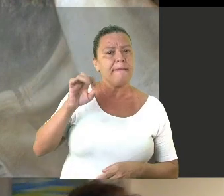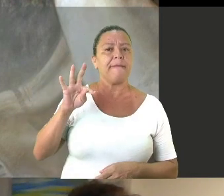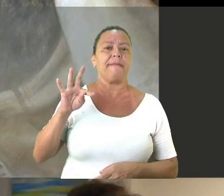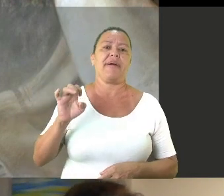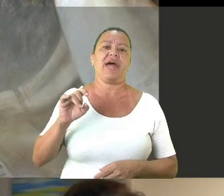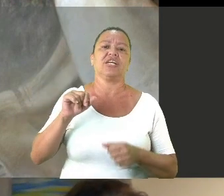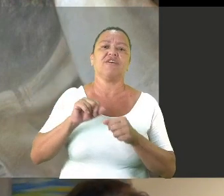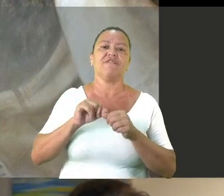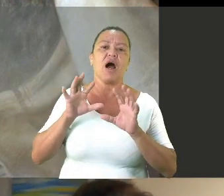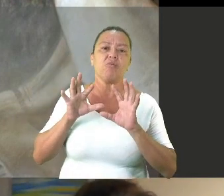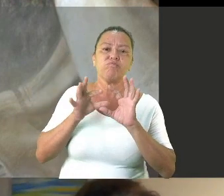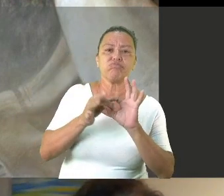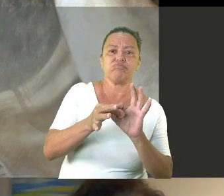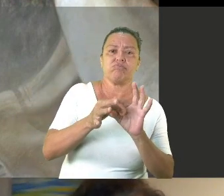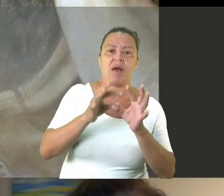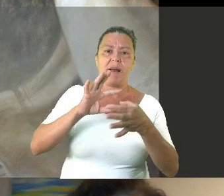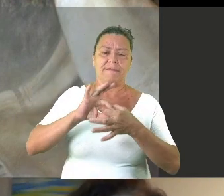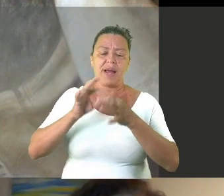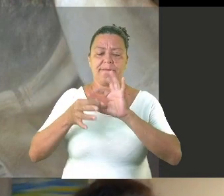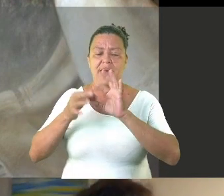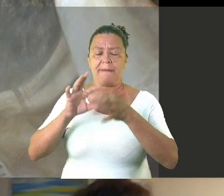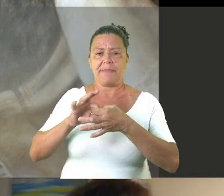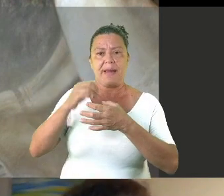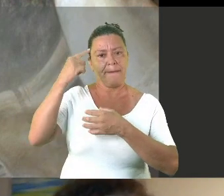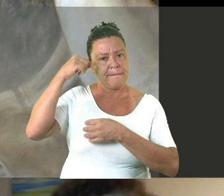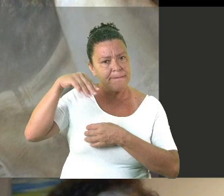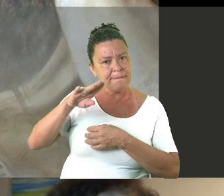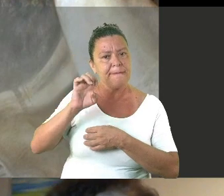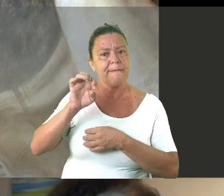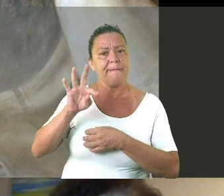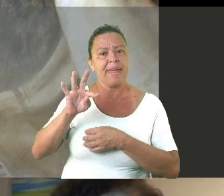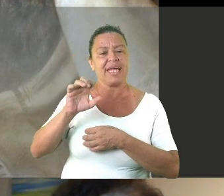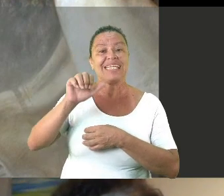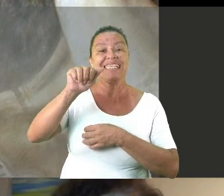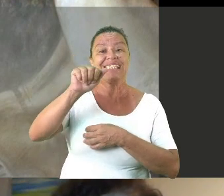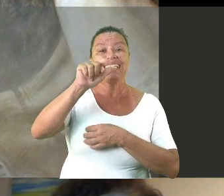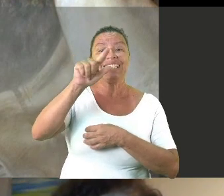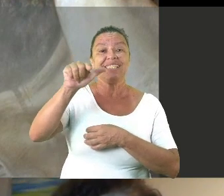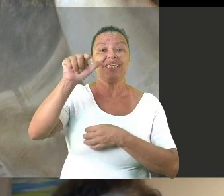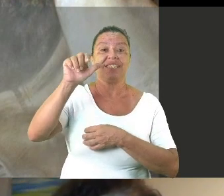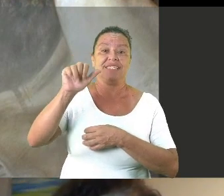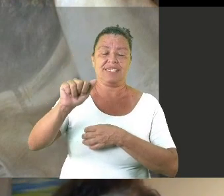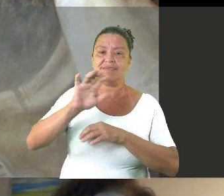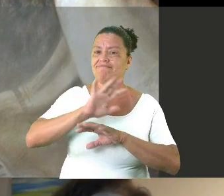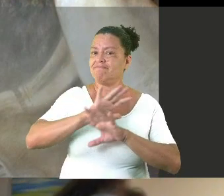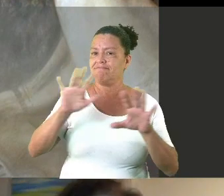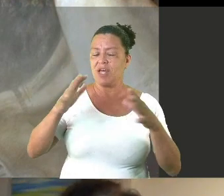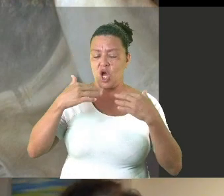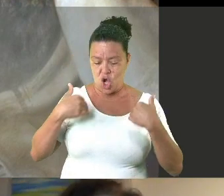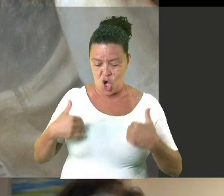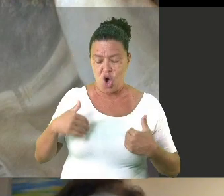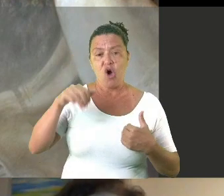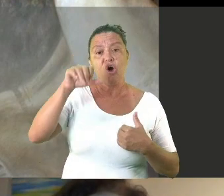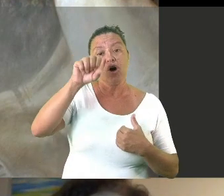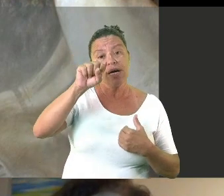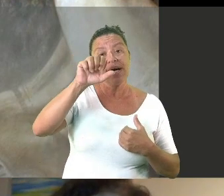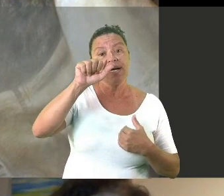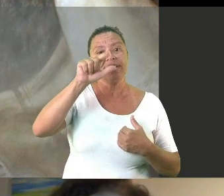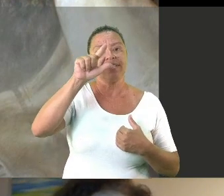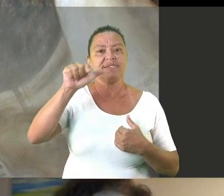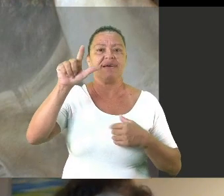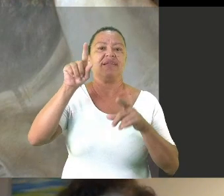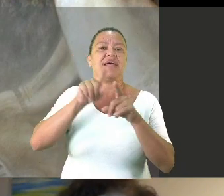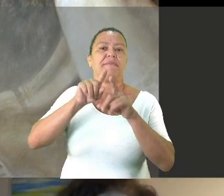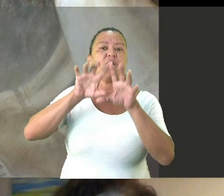fazendo uma união de mente sã e corpo são, para que possamos nos